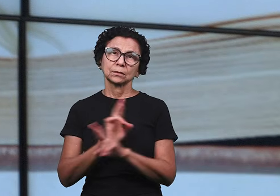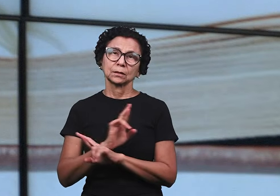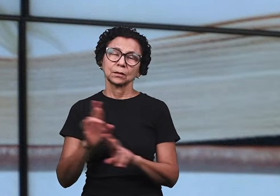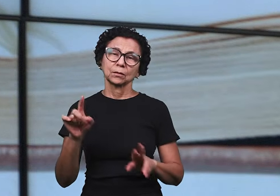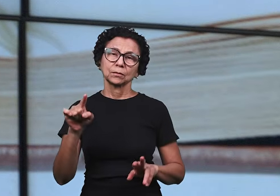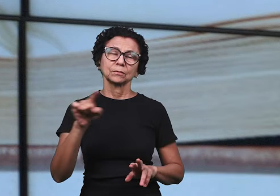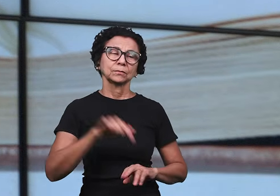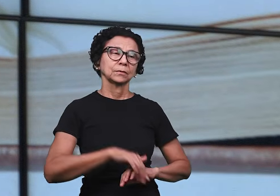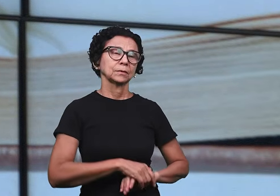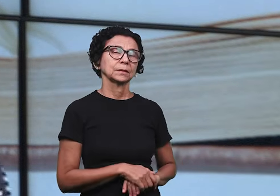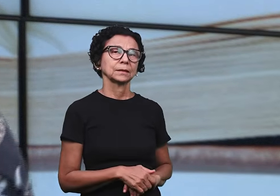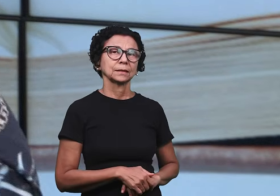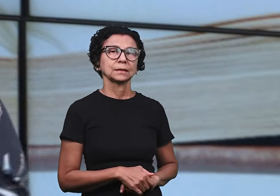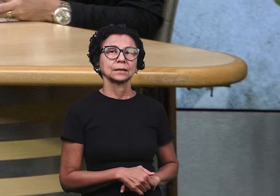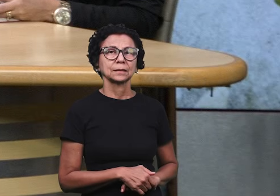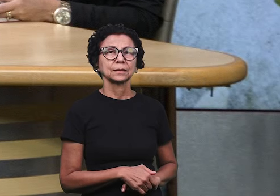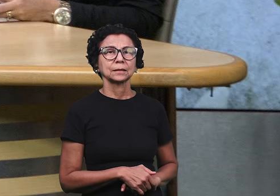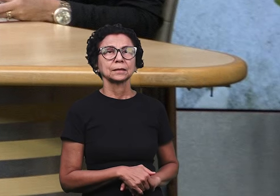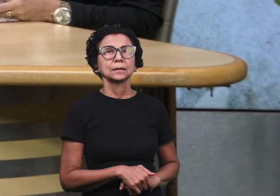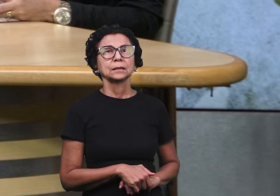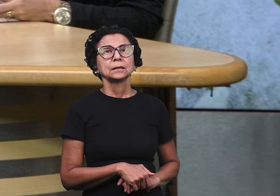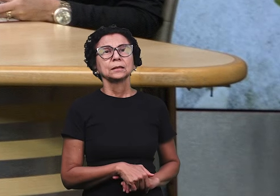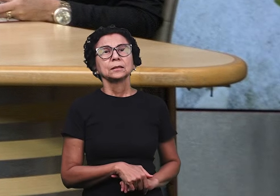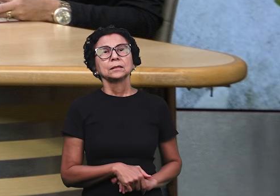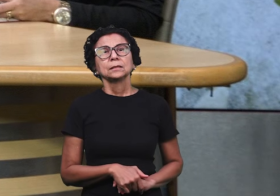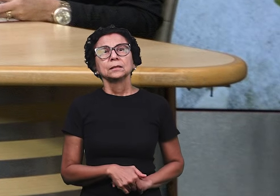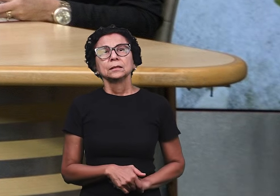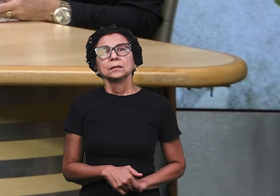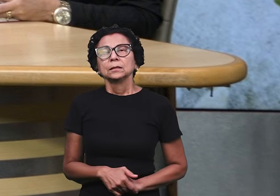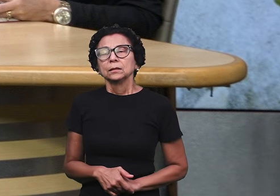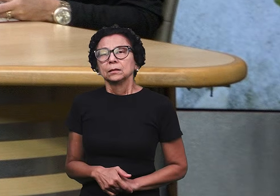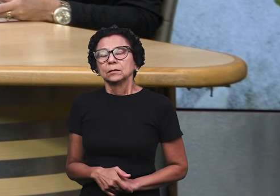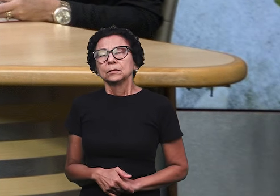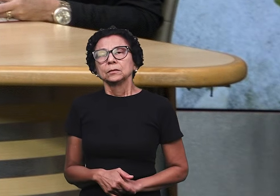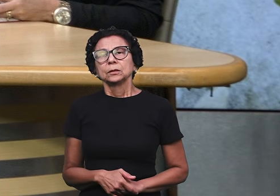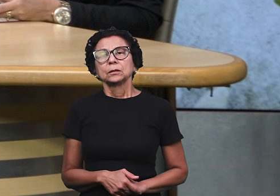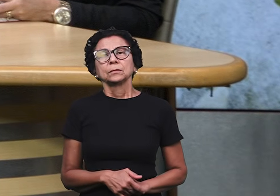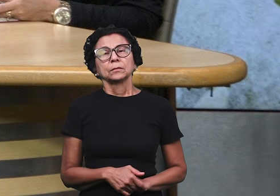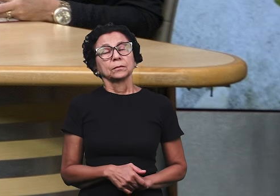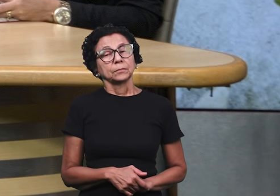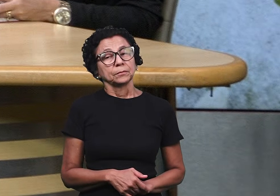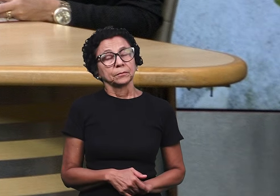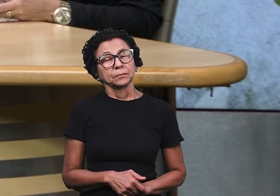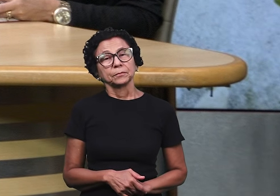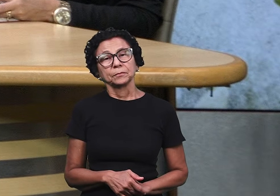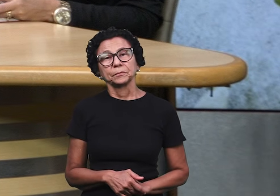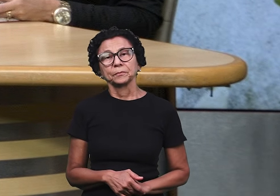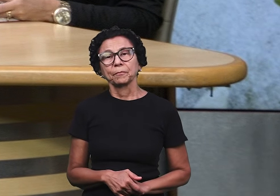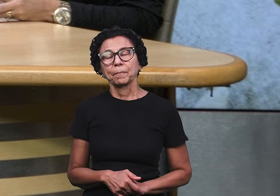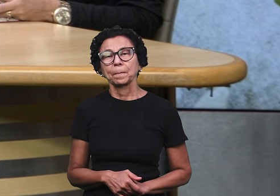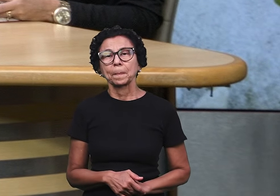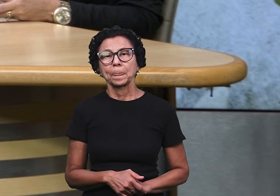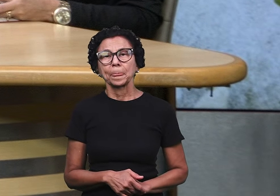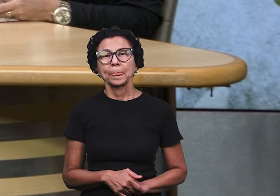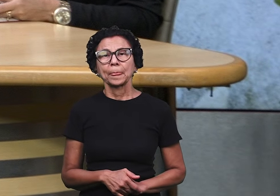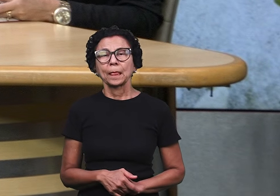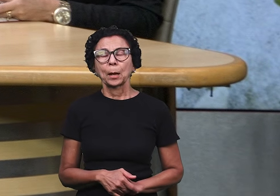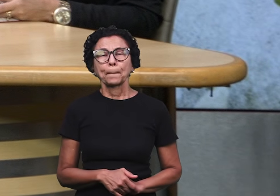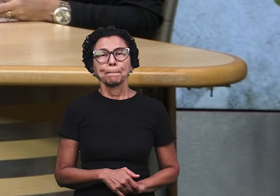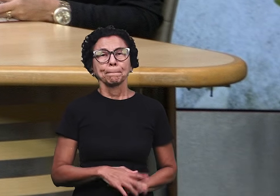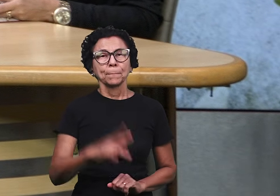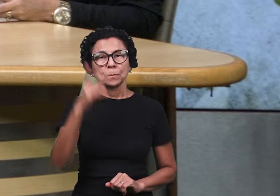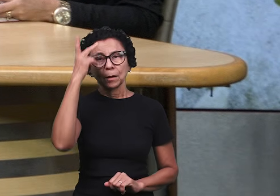nesse momento. E aí nós paramos para pensar. Todos são filhos de Deus? A palavra de Deus